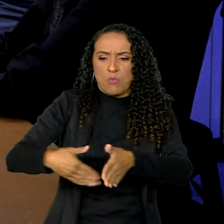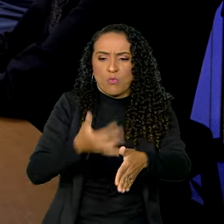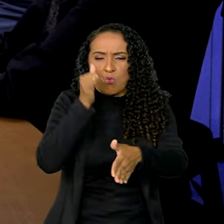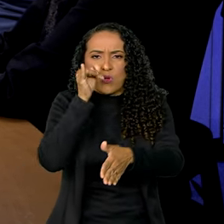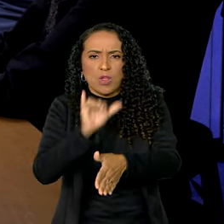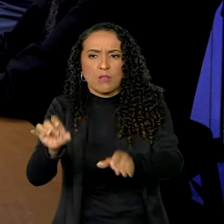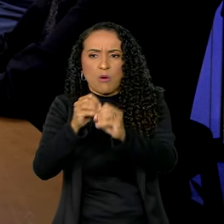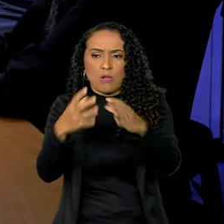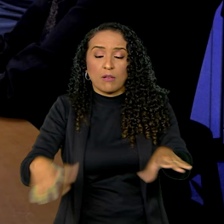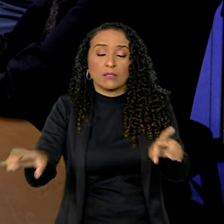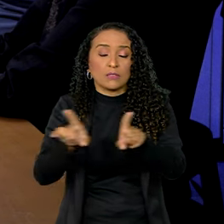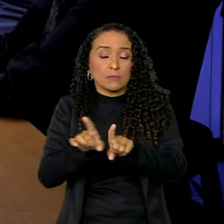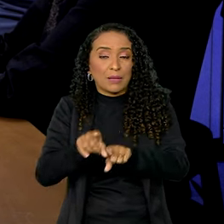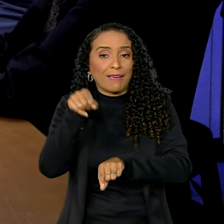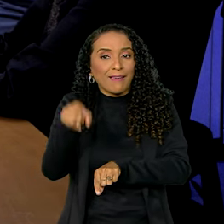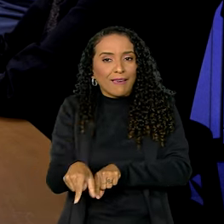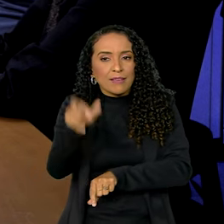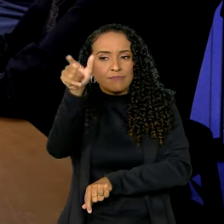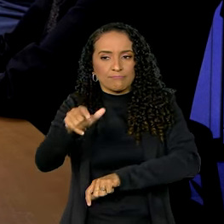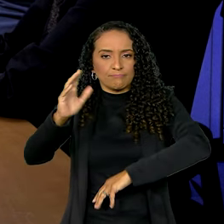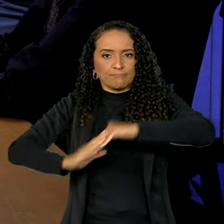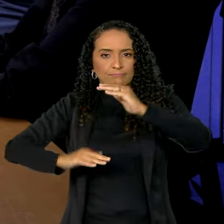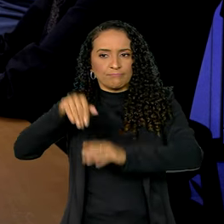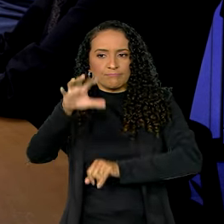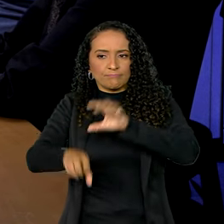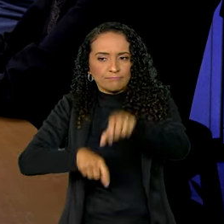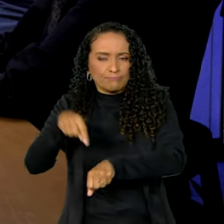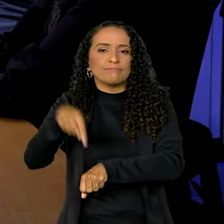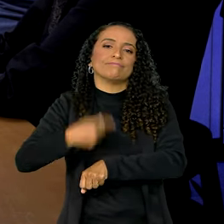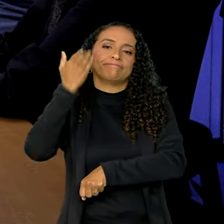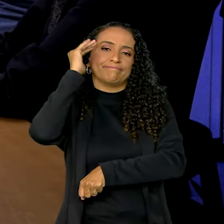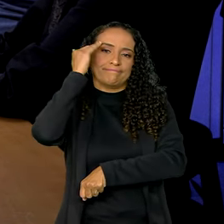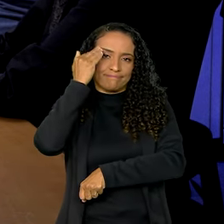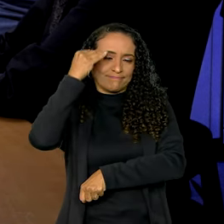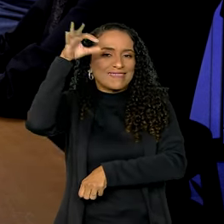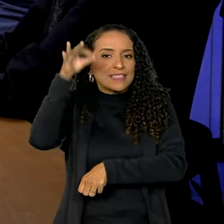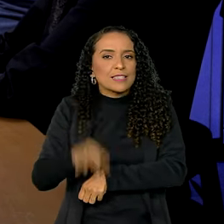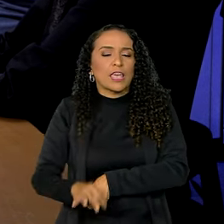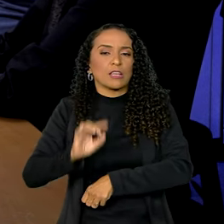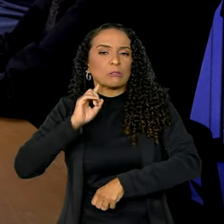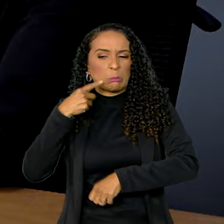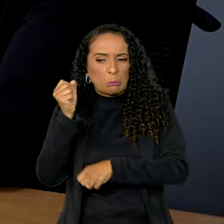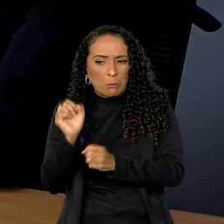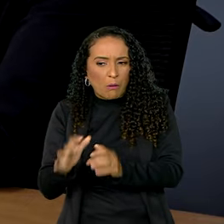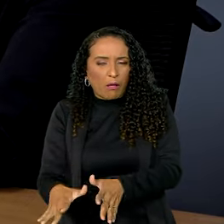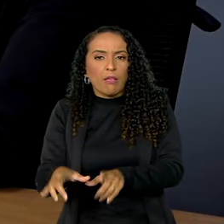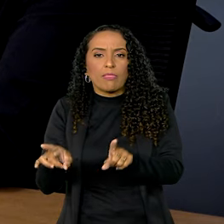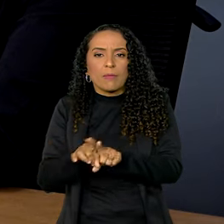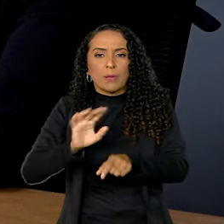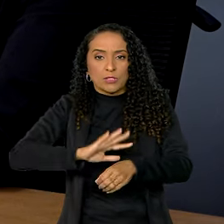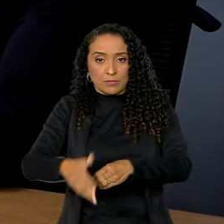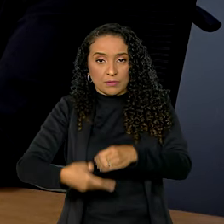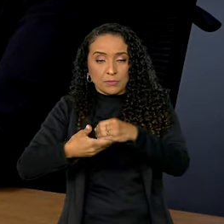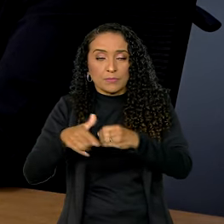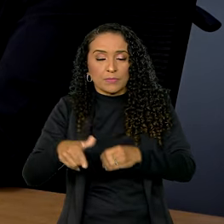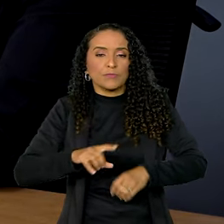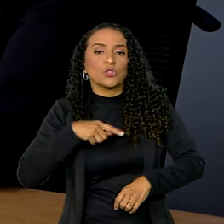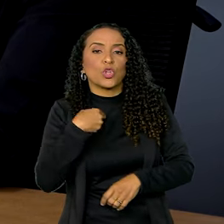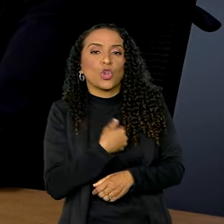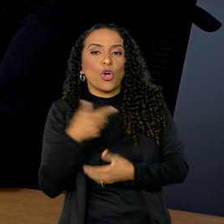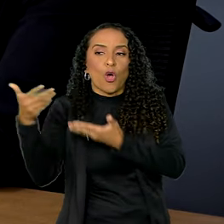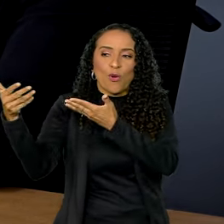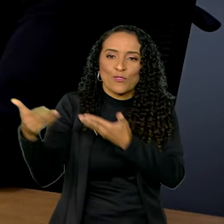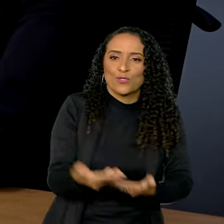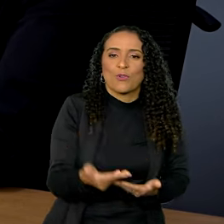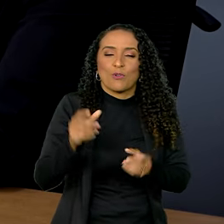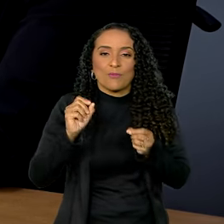oceanos e eles são no fundo aqueles que realmente entendem desse assunto de resídos e da sustentabilidade então nós os